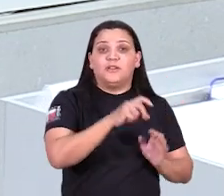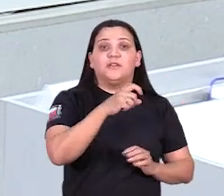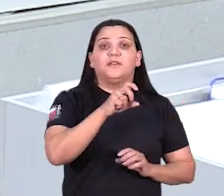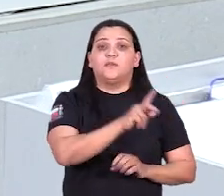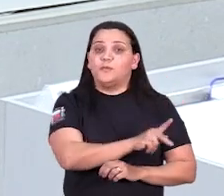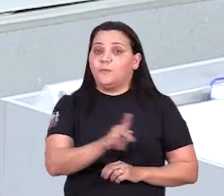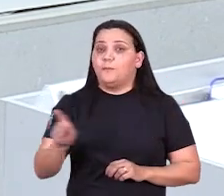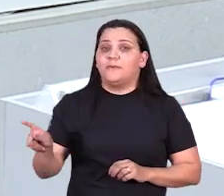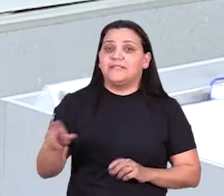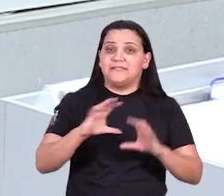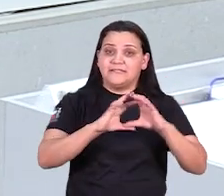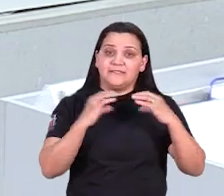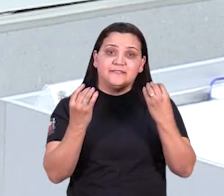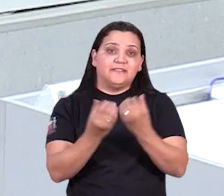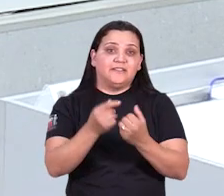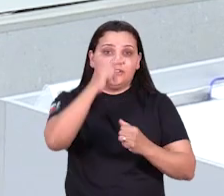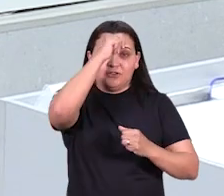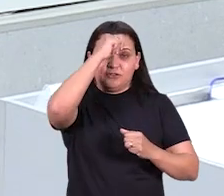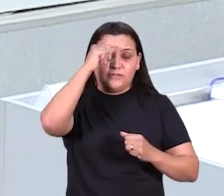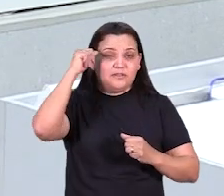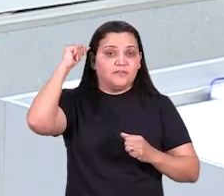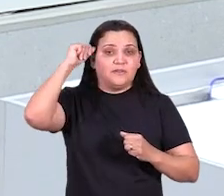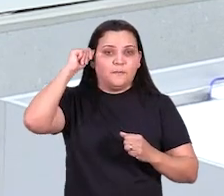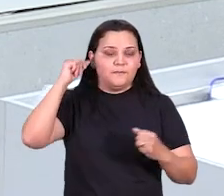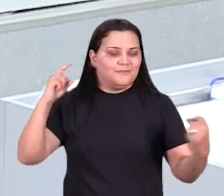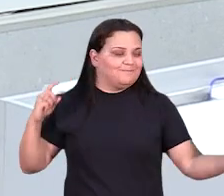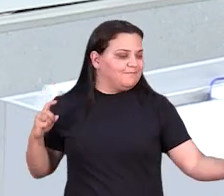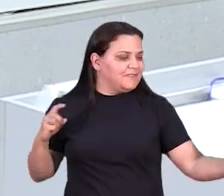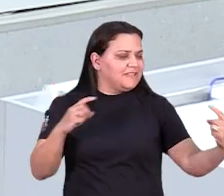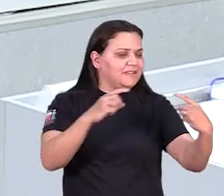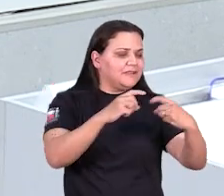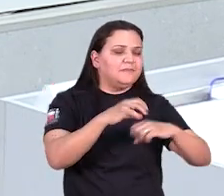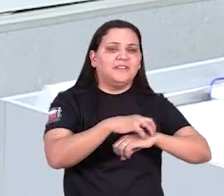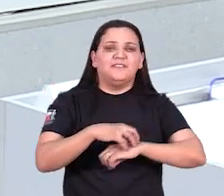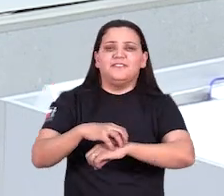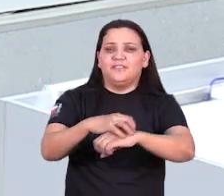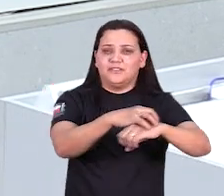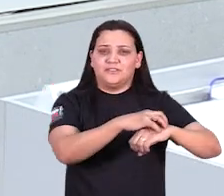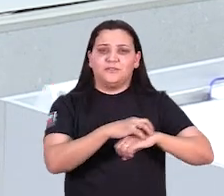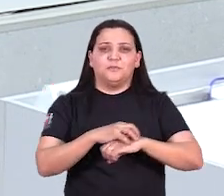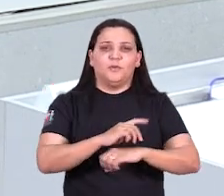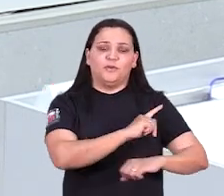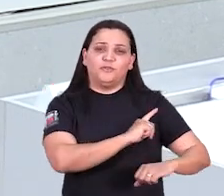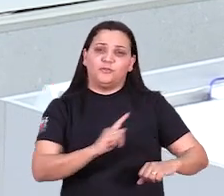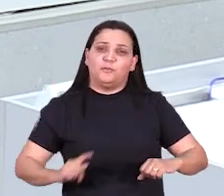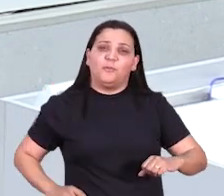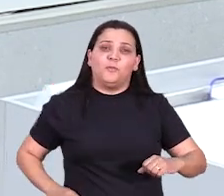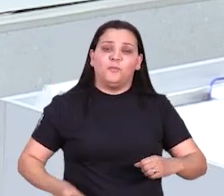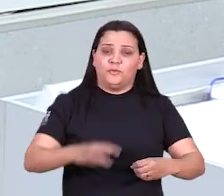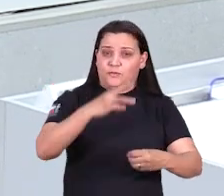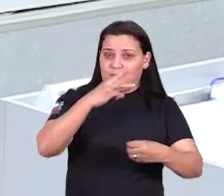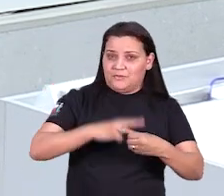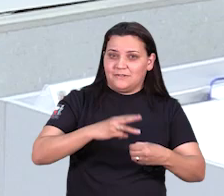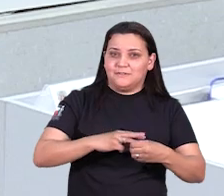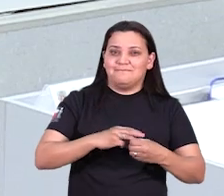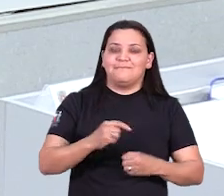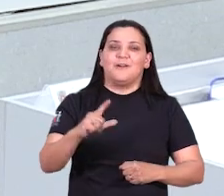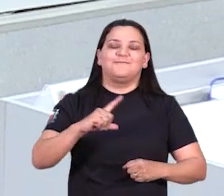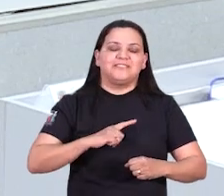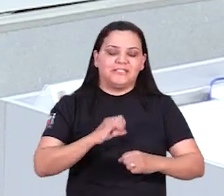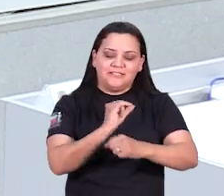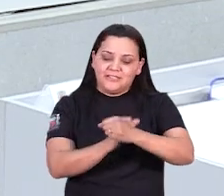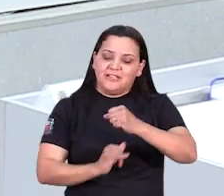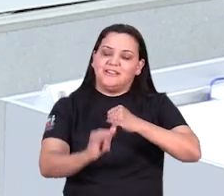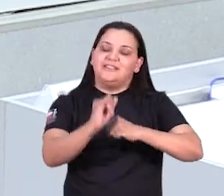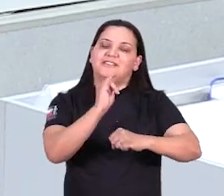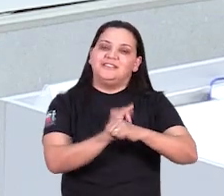lei do presidente da Casa, vereador Antônio Carlos Albino, que prevê que em serviços públicos de transportes